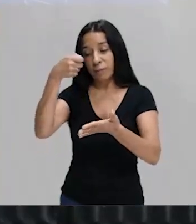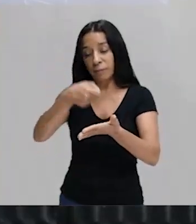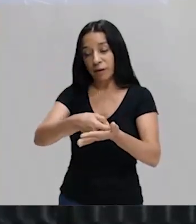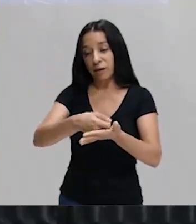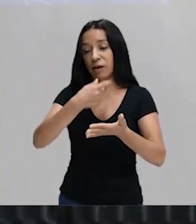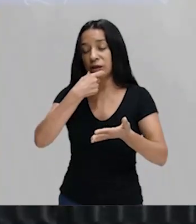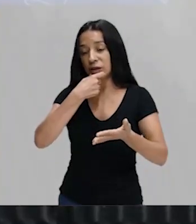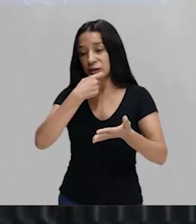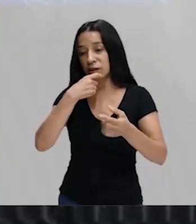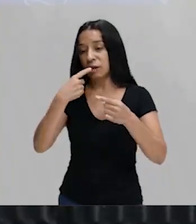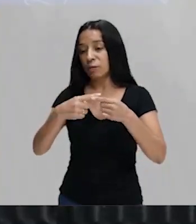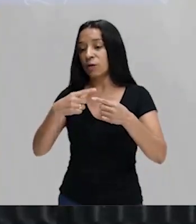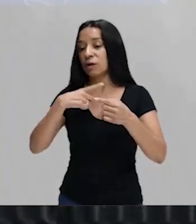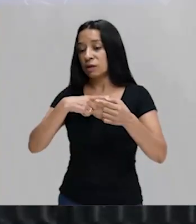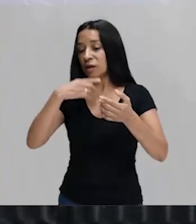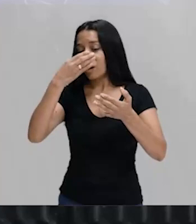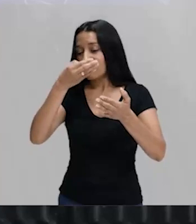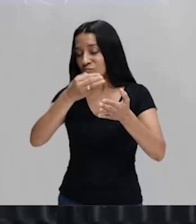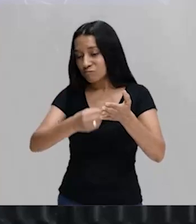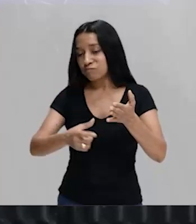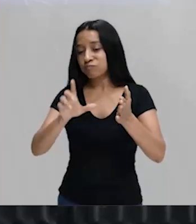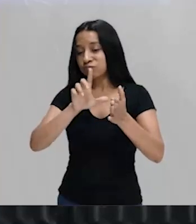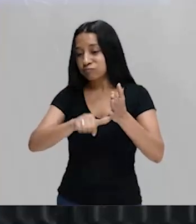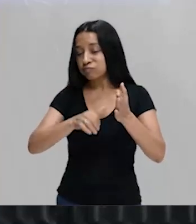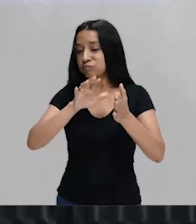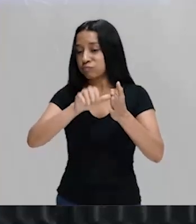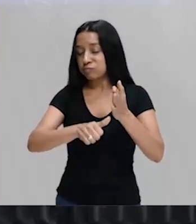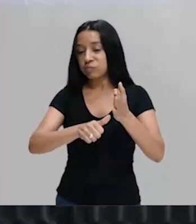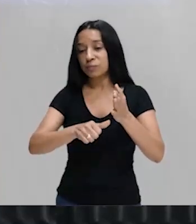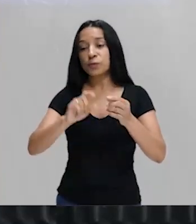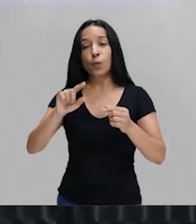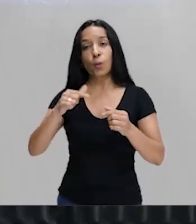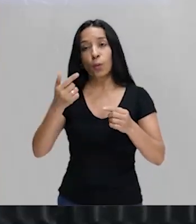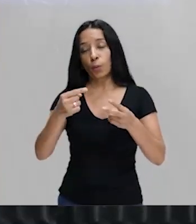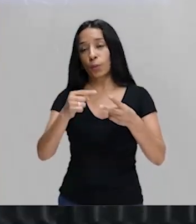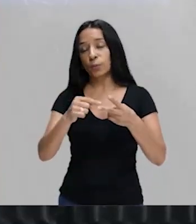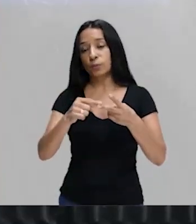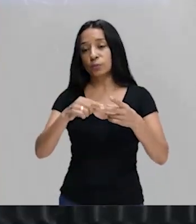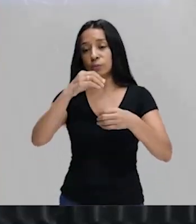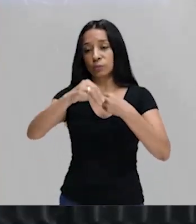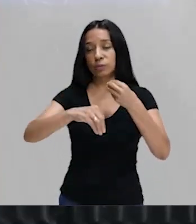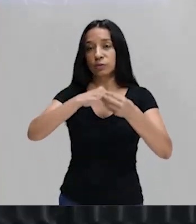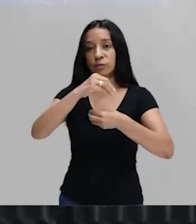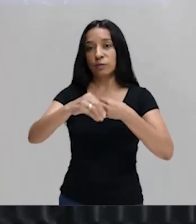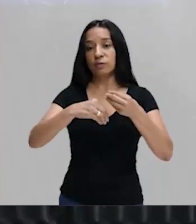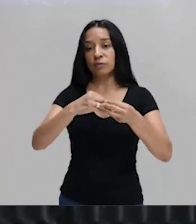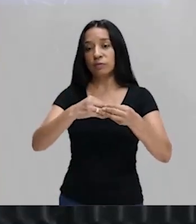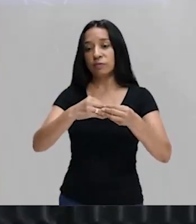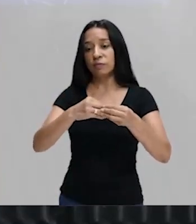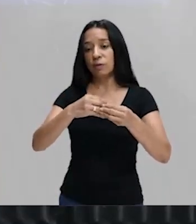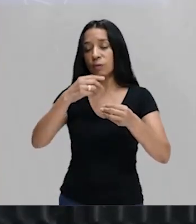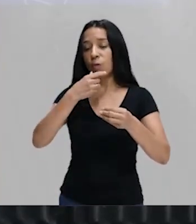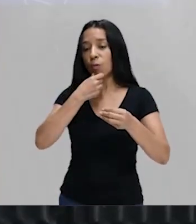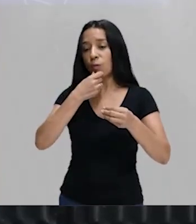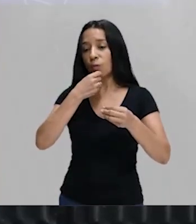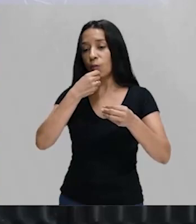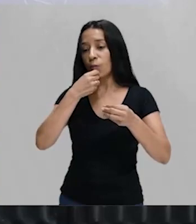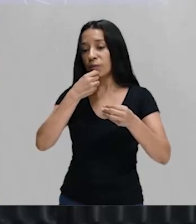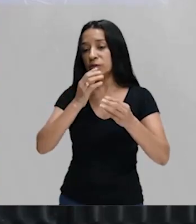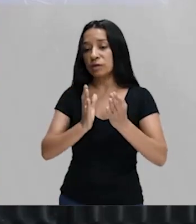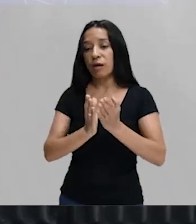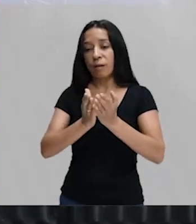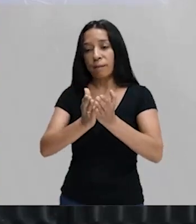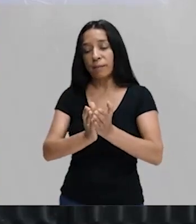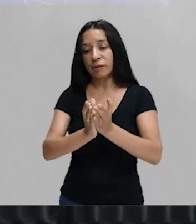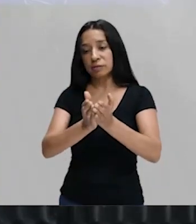pelo saque que foi realizado em relação a esses navios. E um outro incidente que envolveu marinheiros ingleses